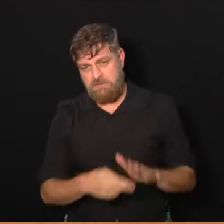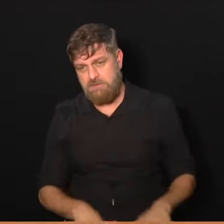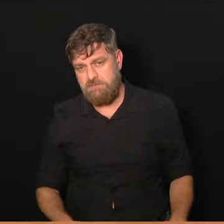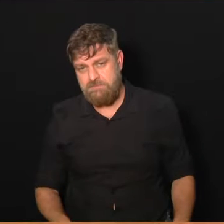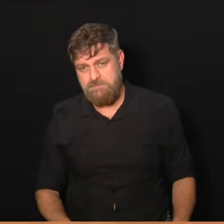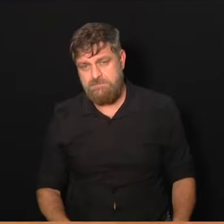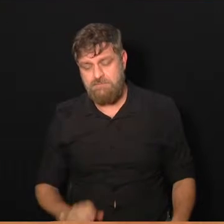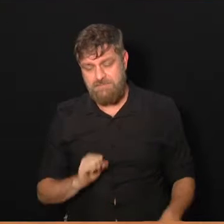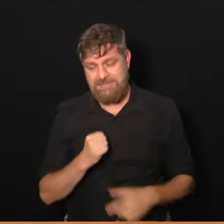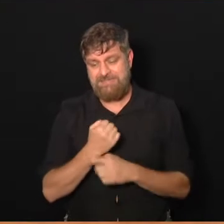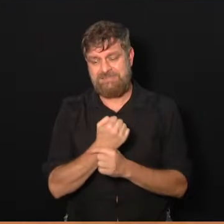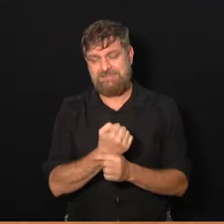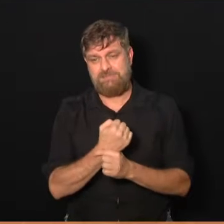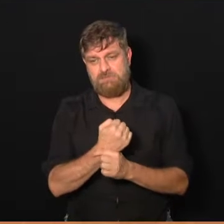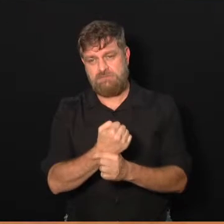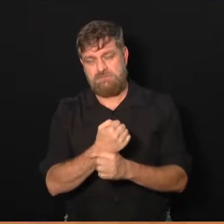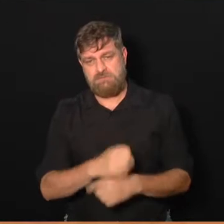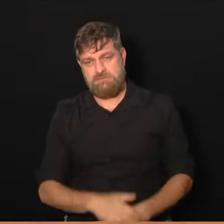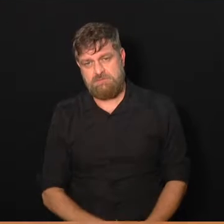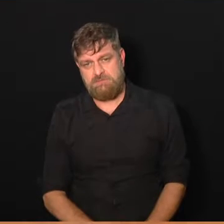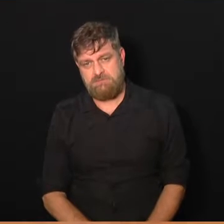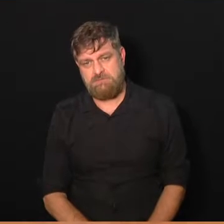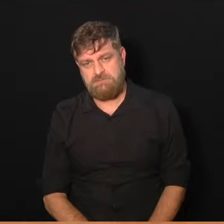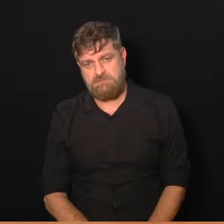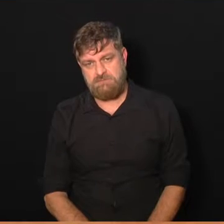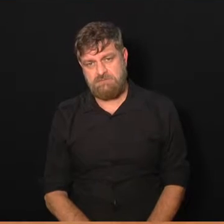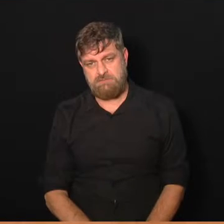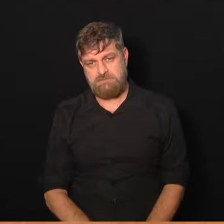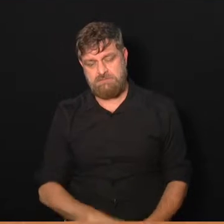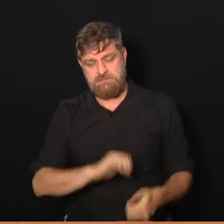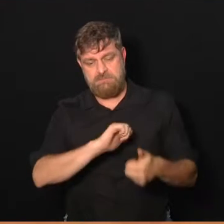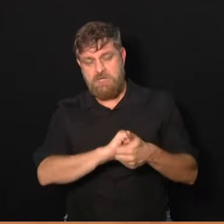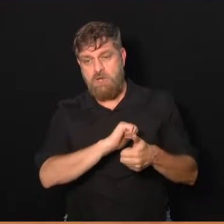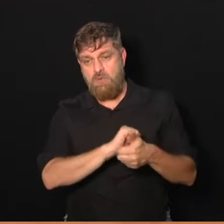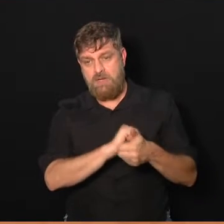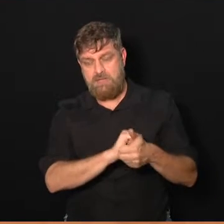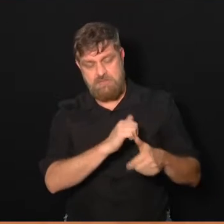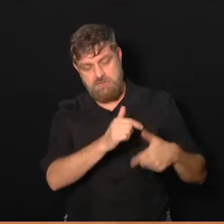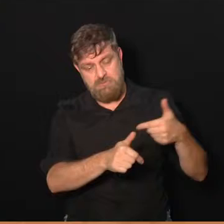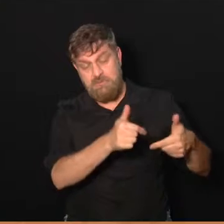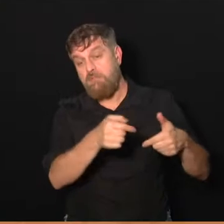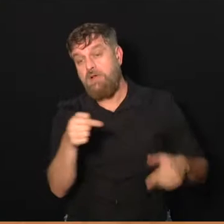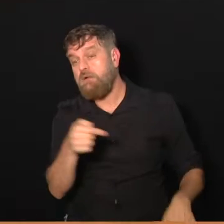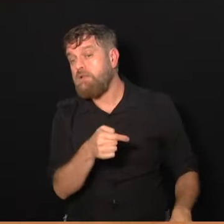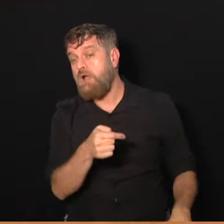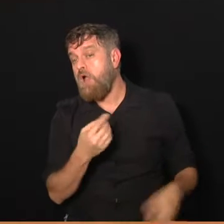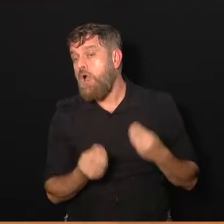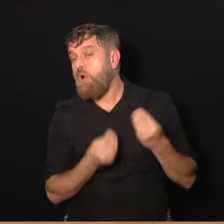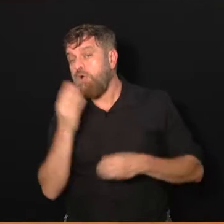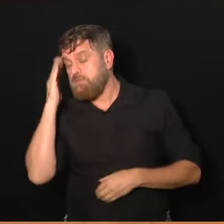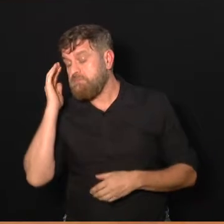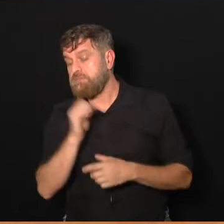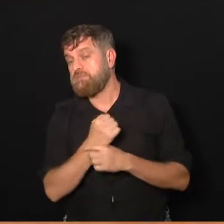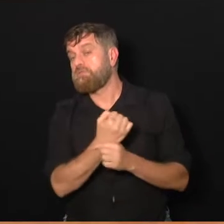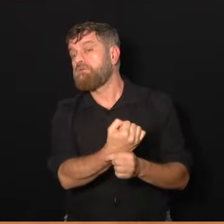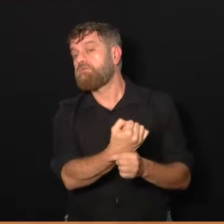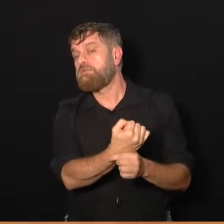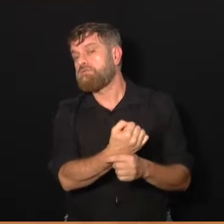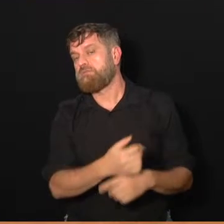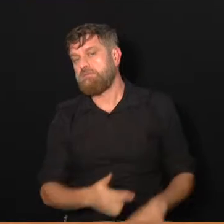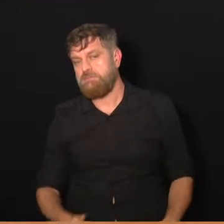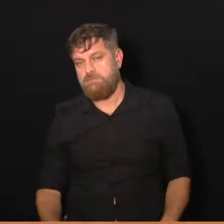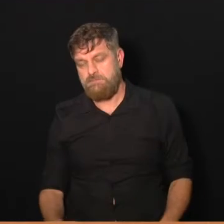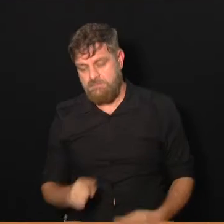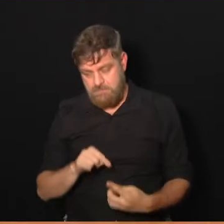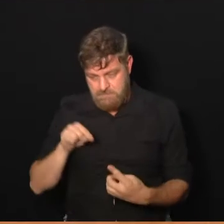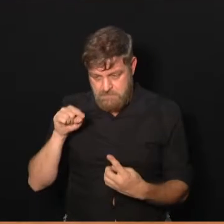a segurança e a qualidade desses serviços prestados, sempre tendo como objetivo